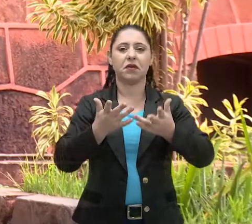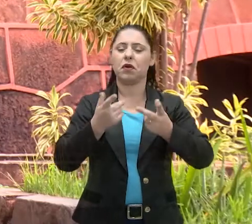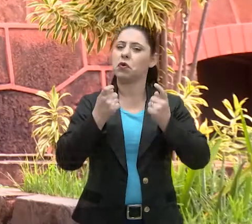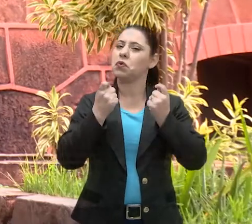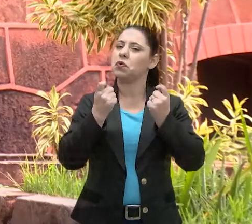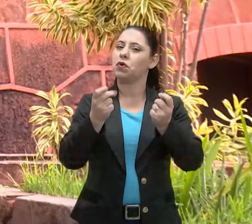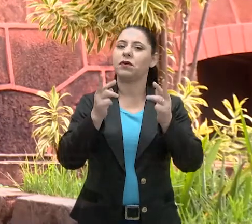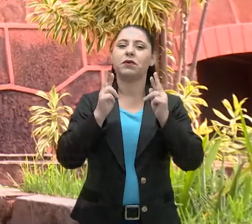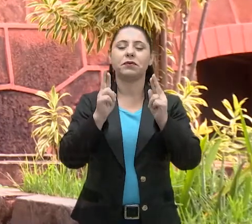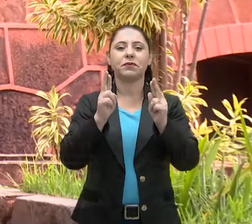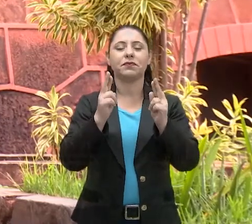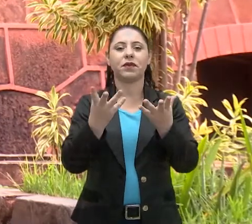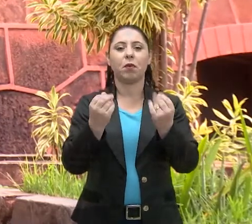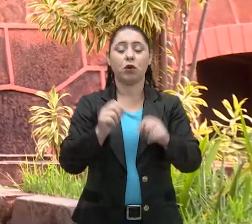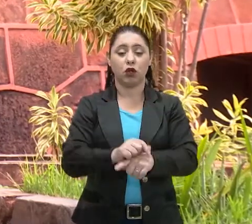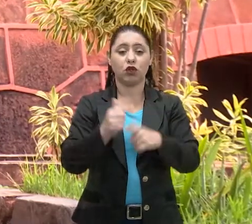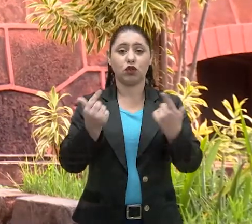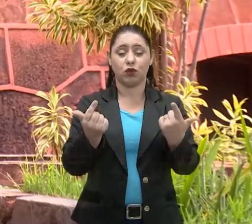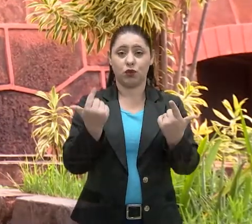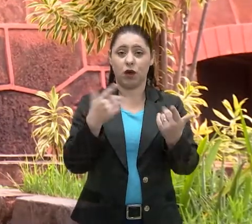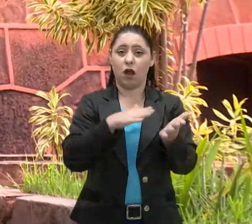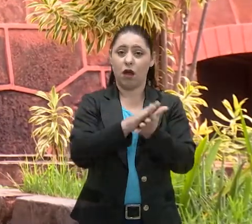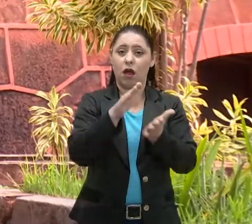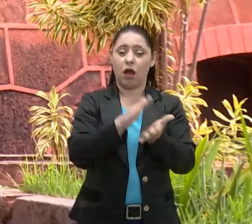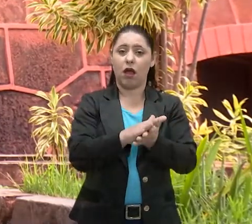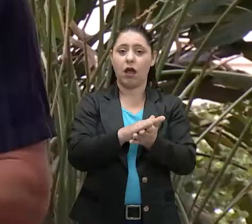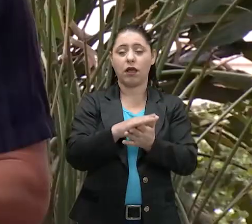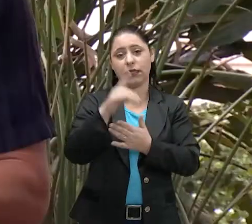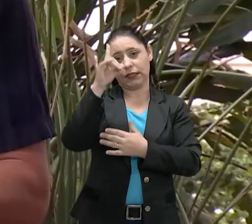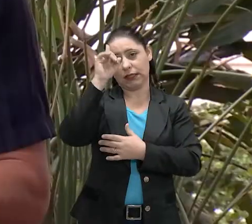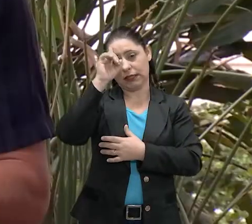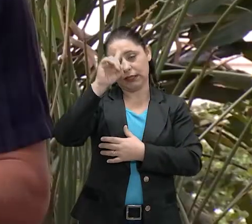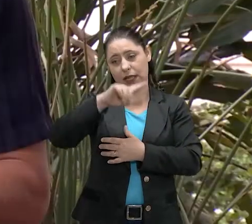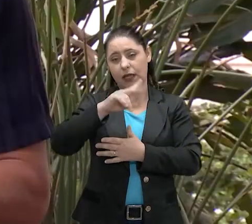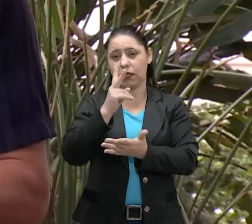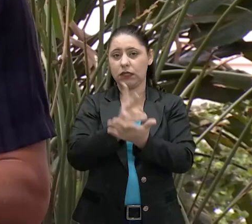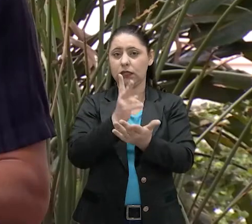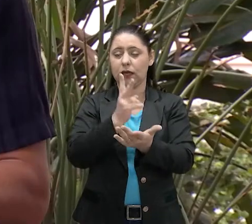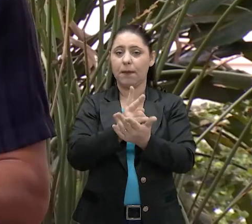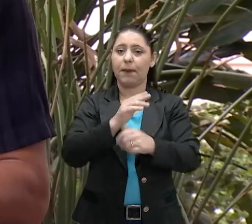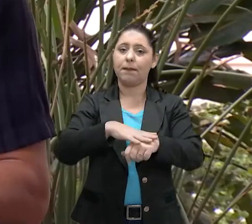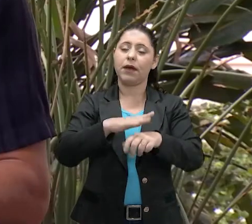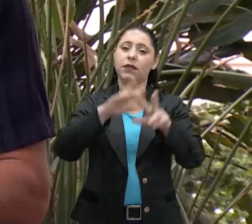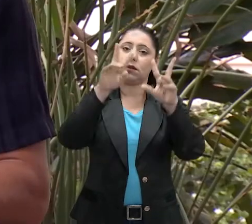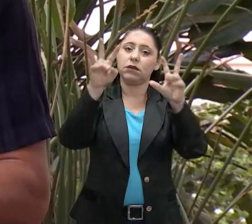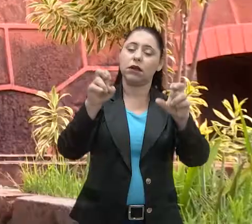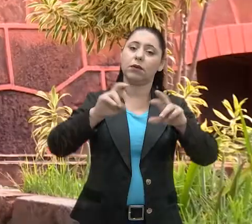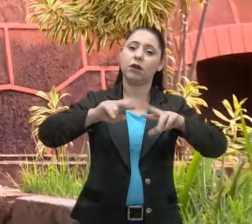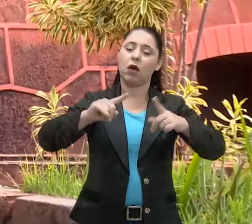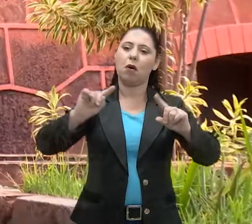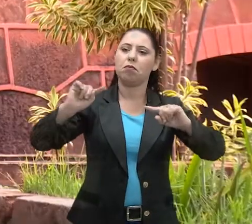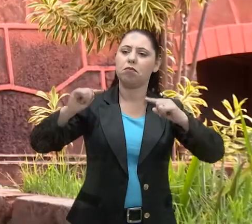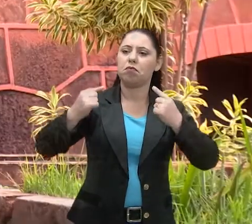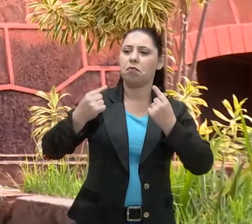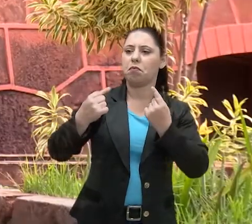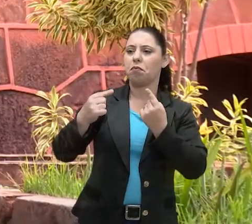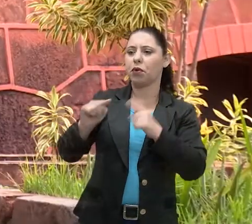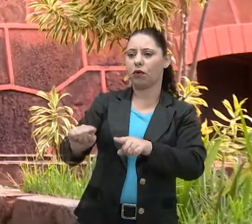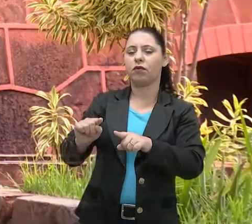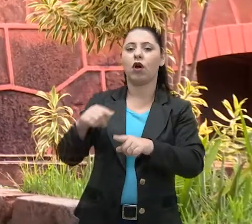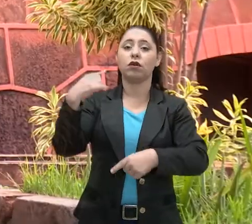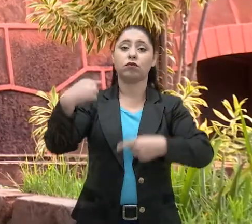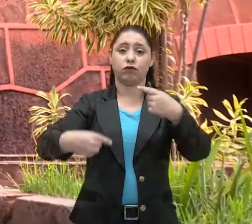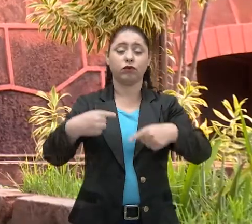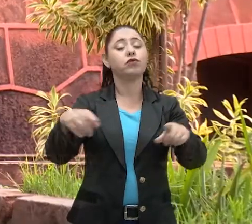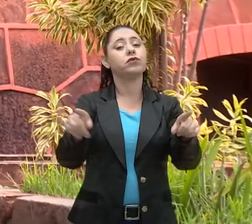desejo muita sorte nas suas publicações e que cada vez você possa trazer mais temas para provocar